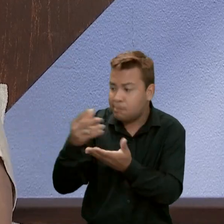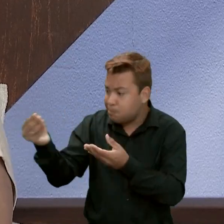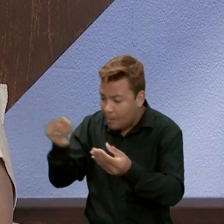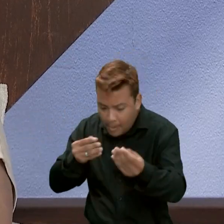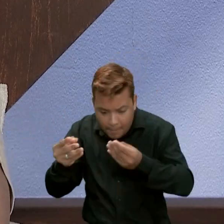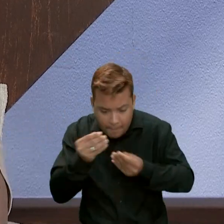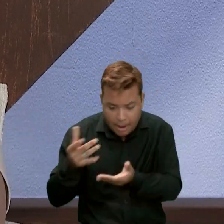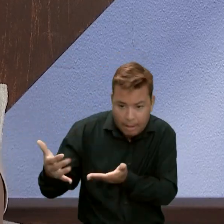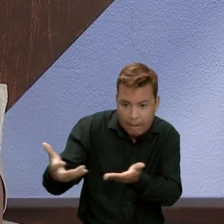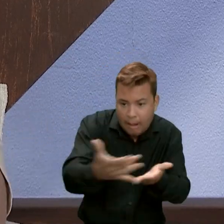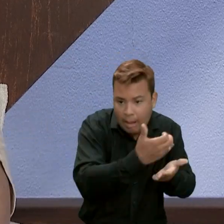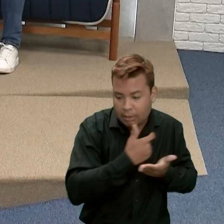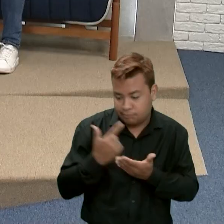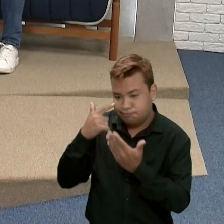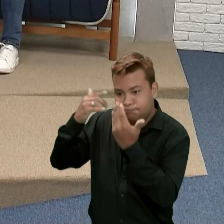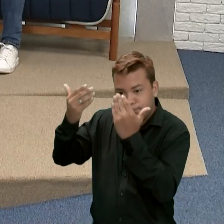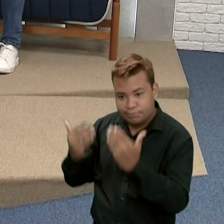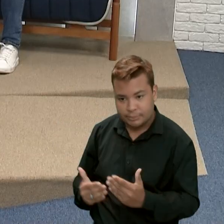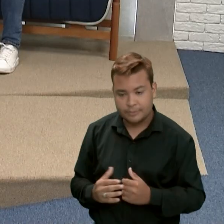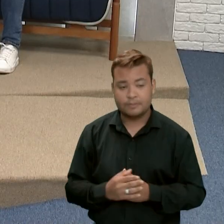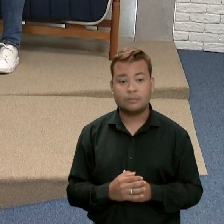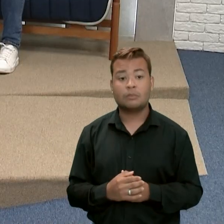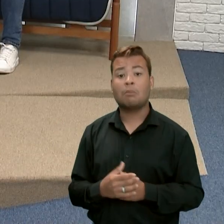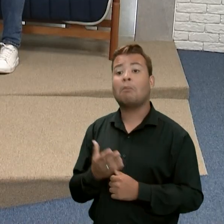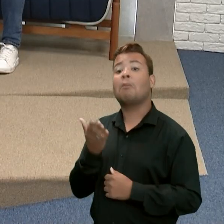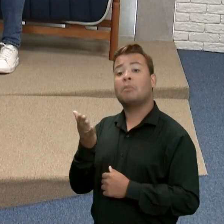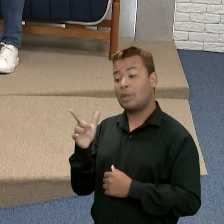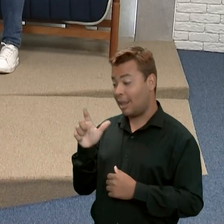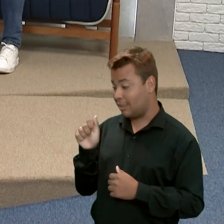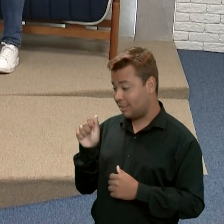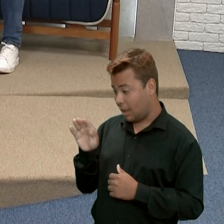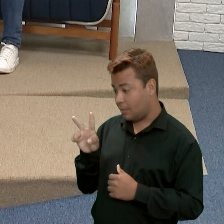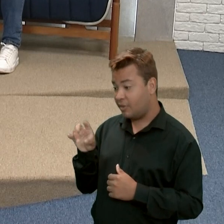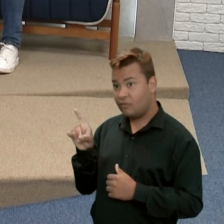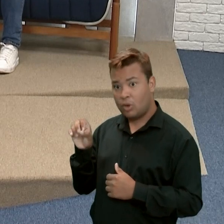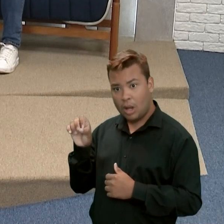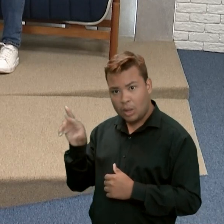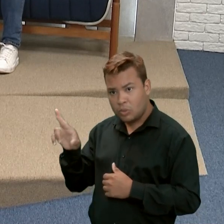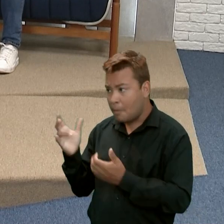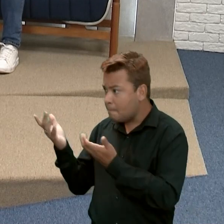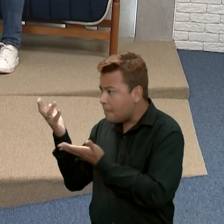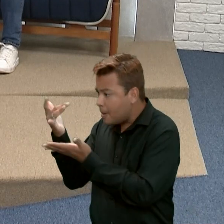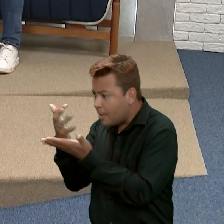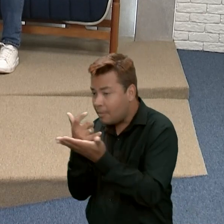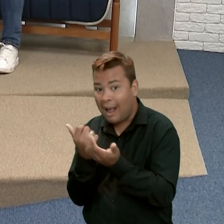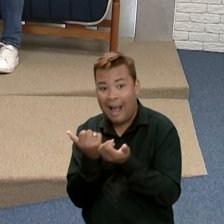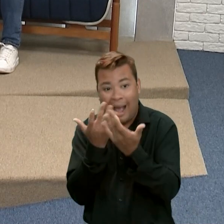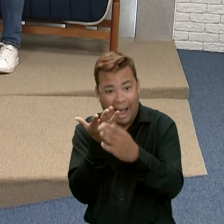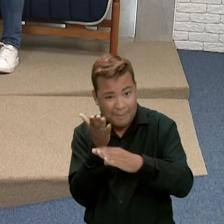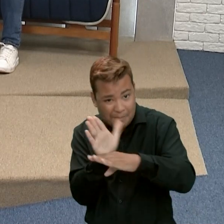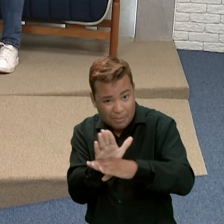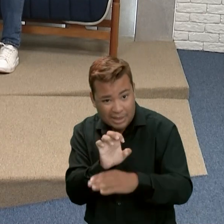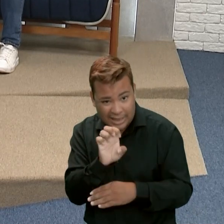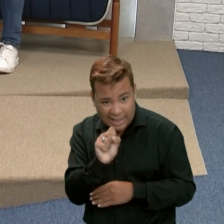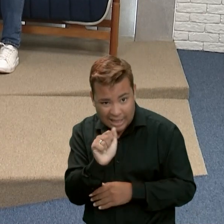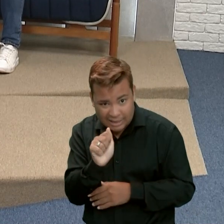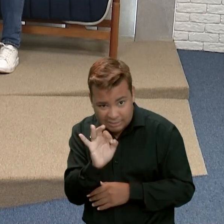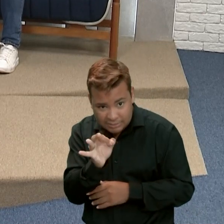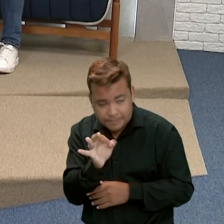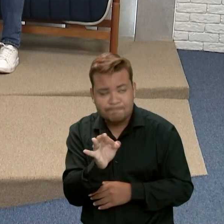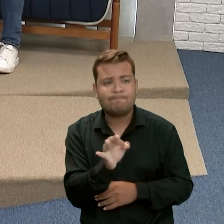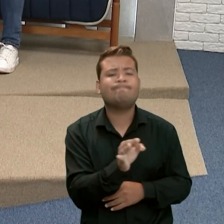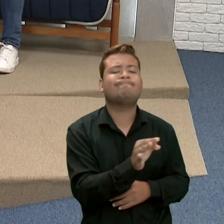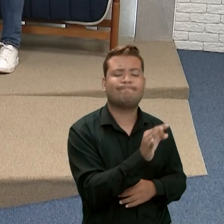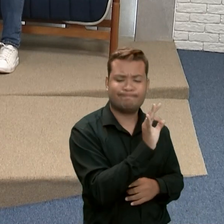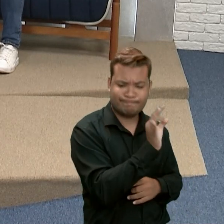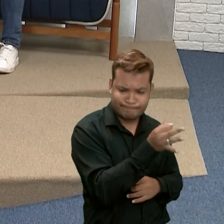precisa de um... Então, com esse estudo do laboratório voador, vai ser uma contribuição imensa para o IESA. Exatamente, porque a gente pode ver como o